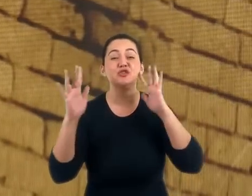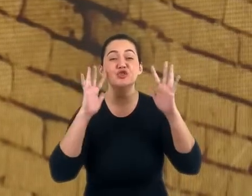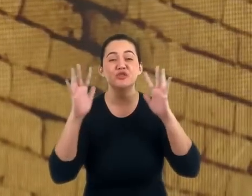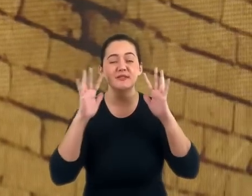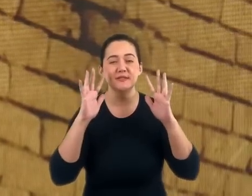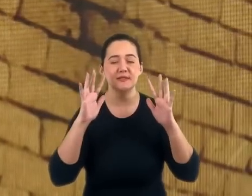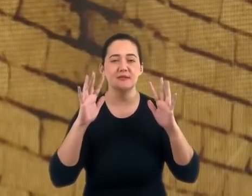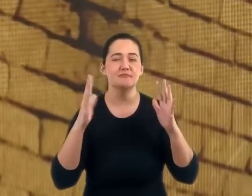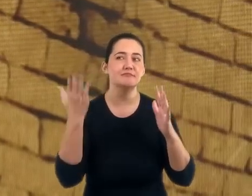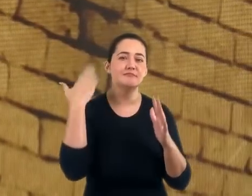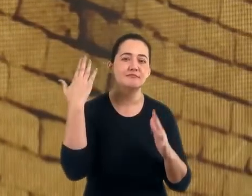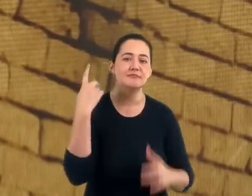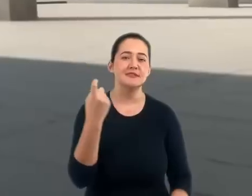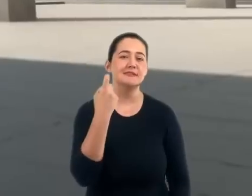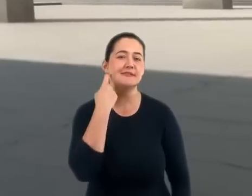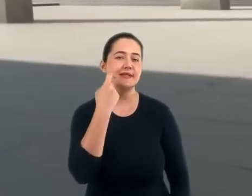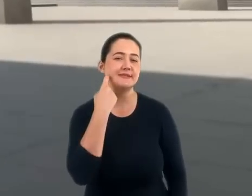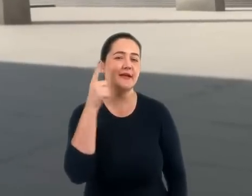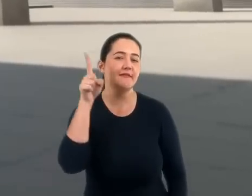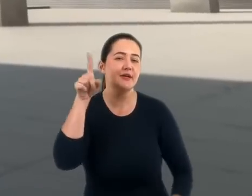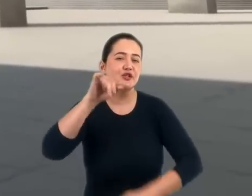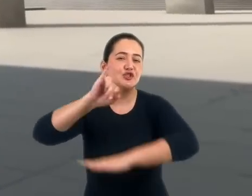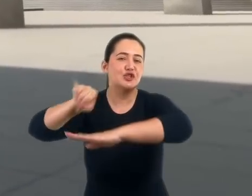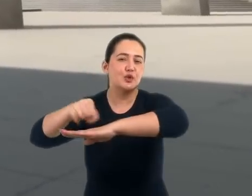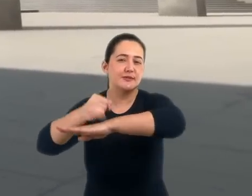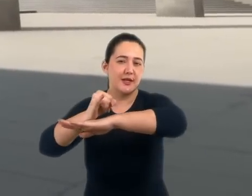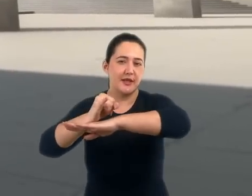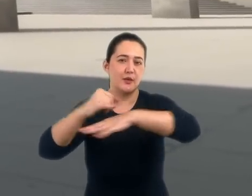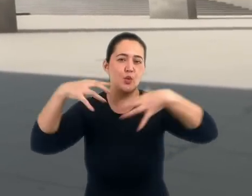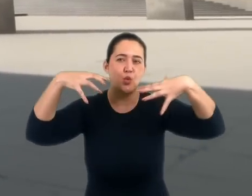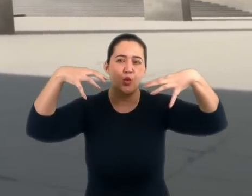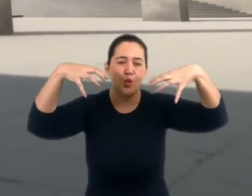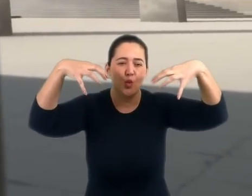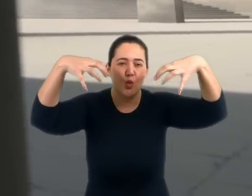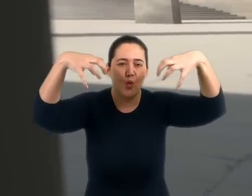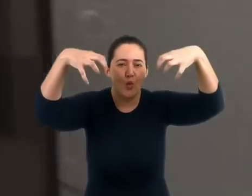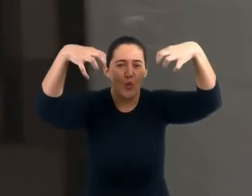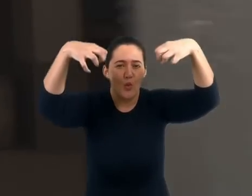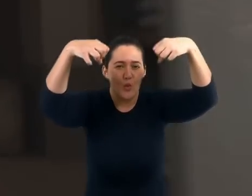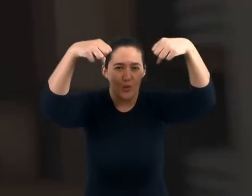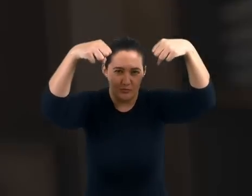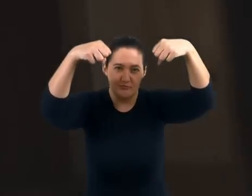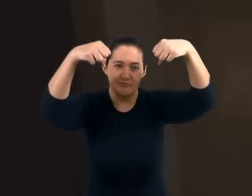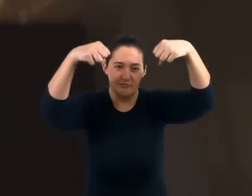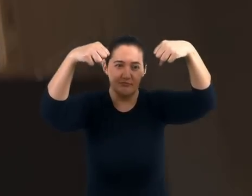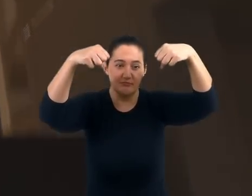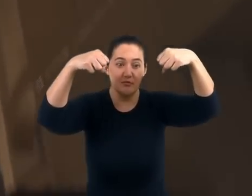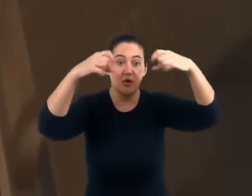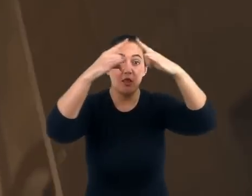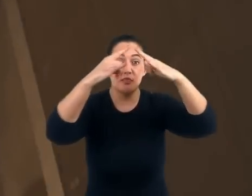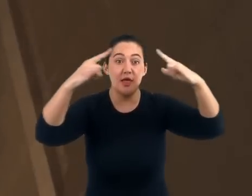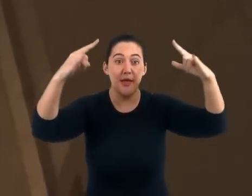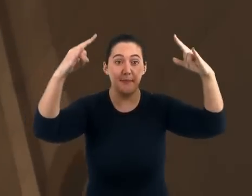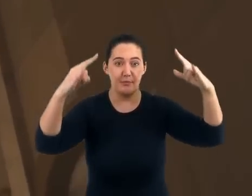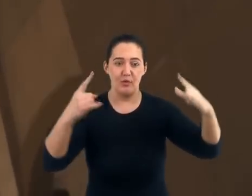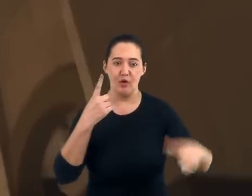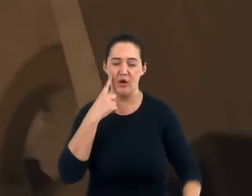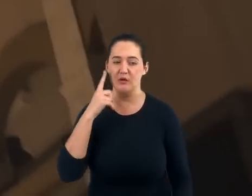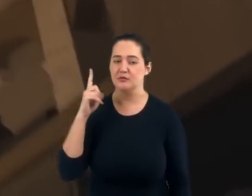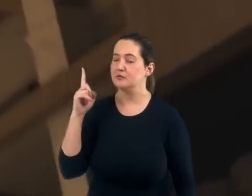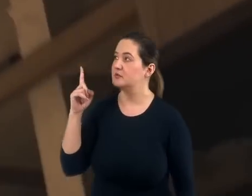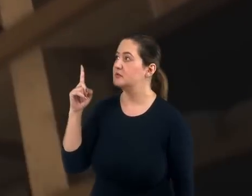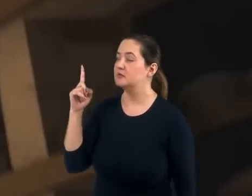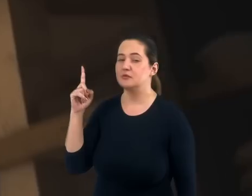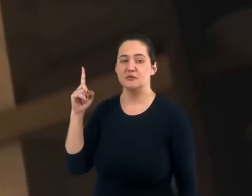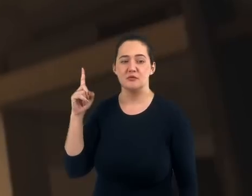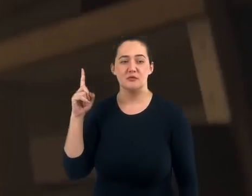do que aconteceu naquela sexta-feira em Jerusalém. Um crepúsculo misteriosamente envolve o pátio do templo, levando